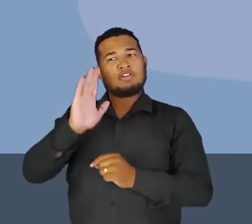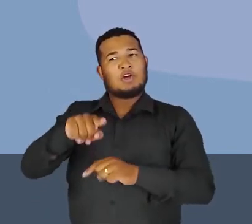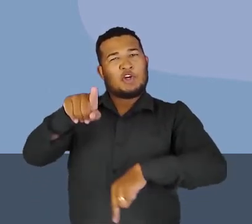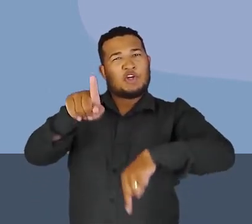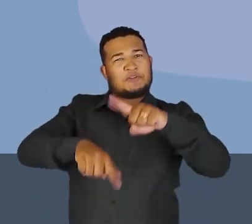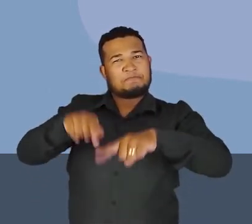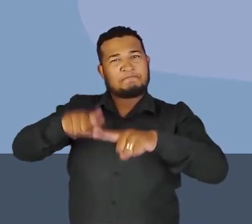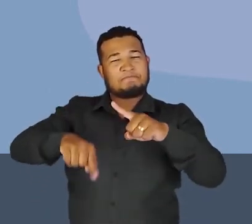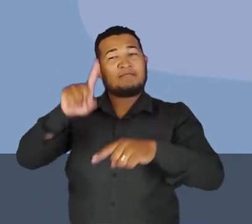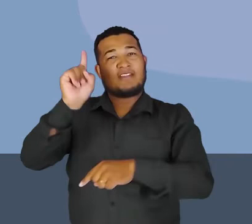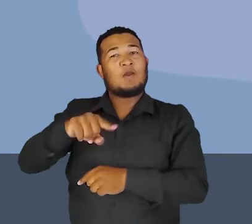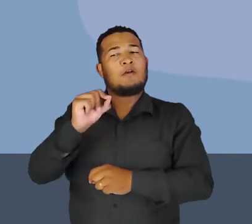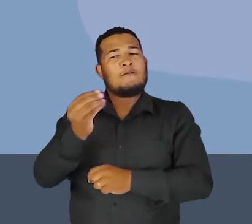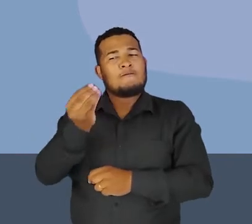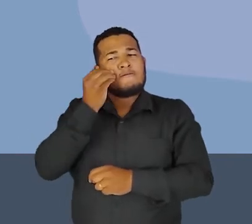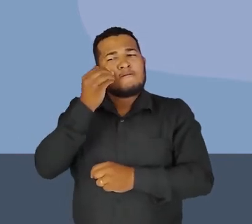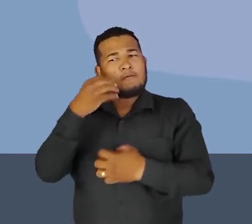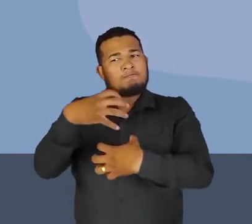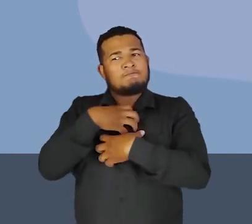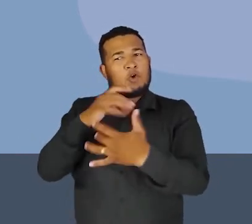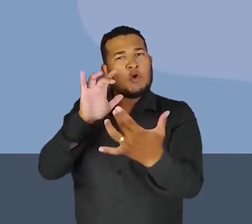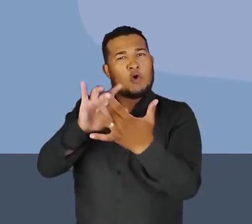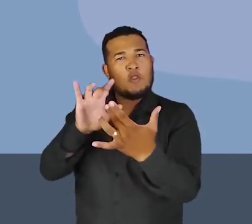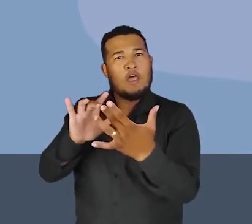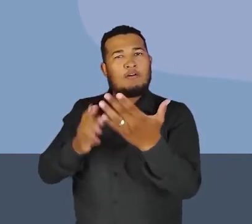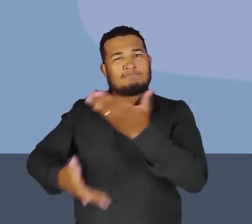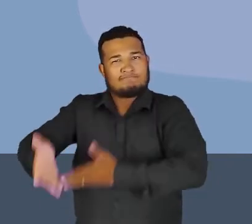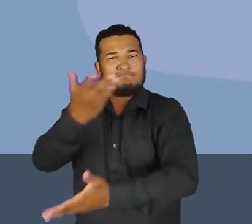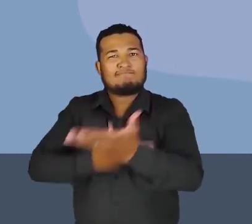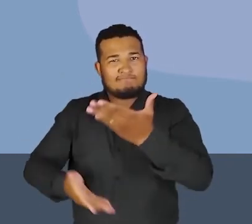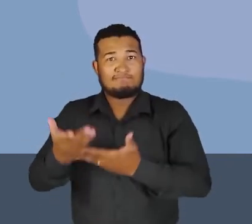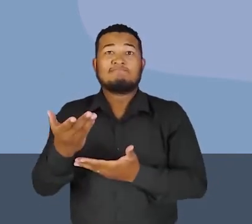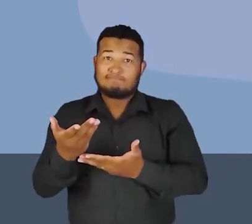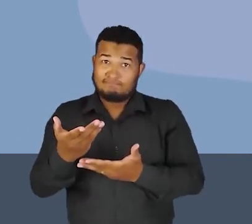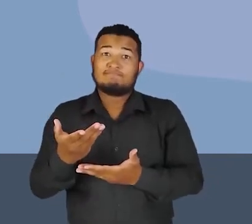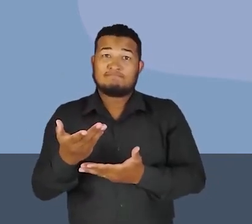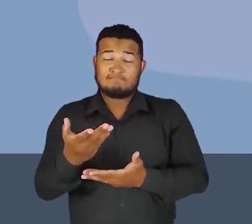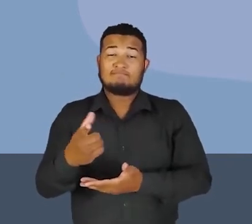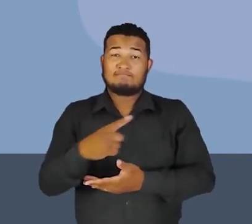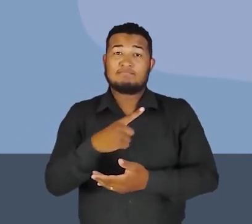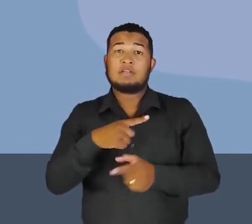é desenvolver essa percepção, desenvolver o contato, desenvolver, né,